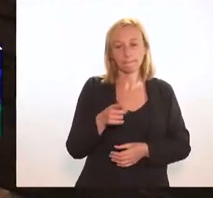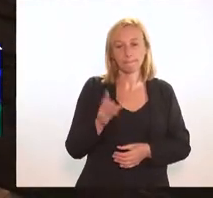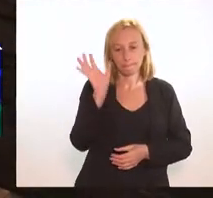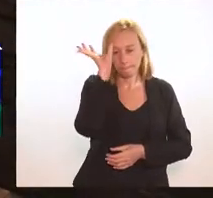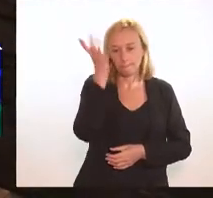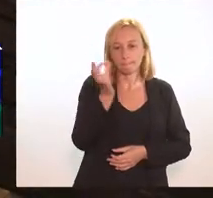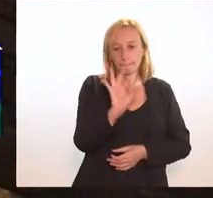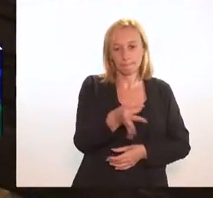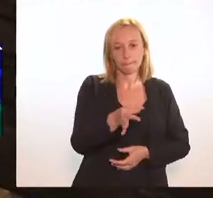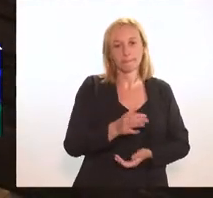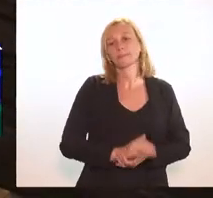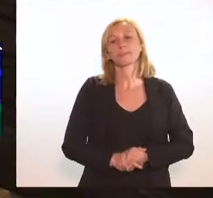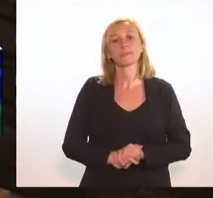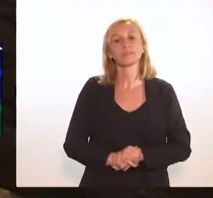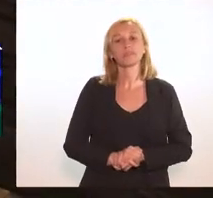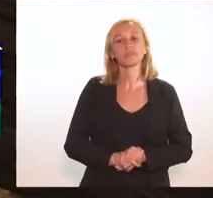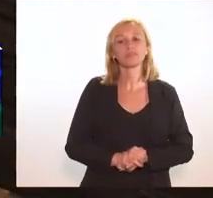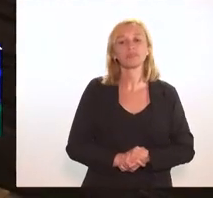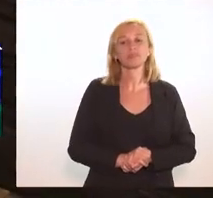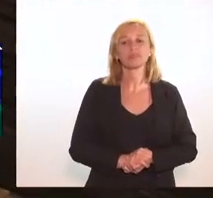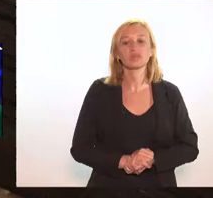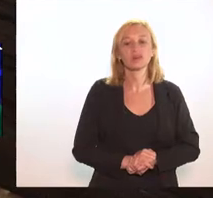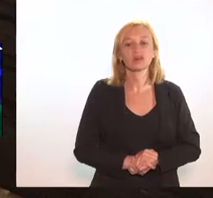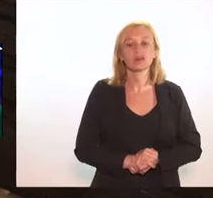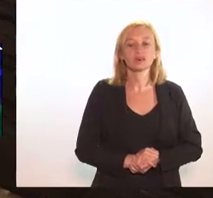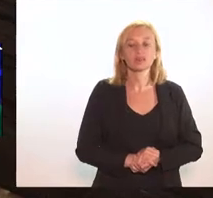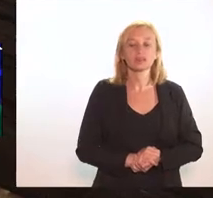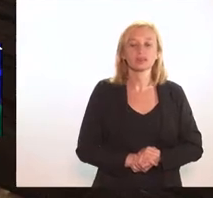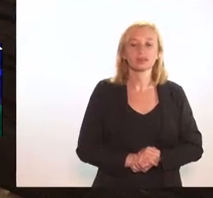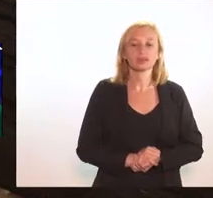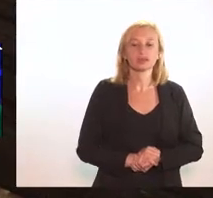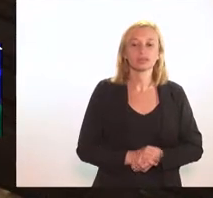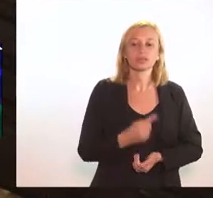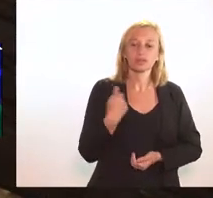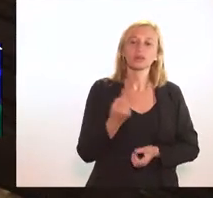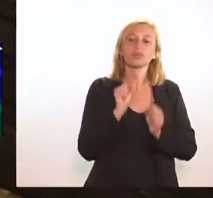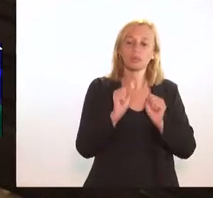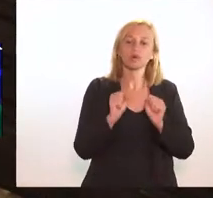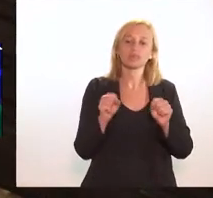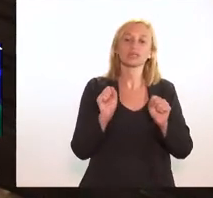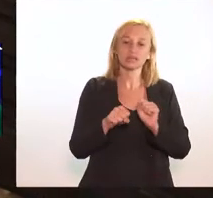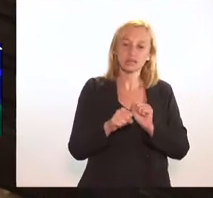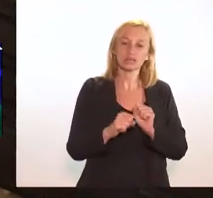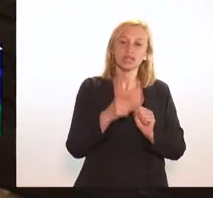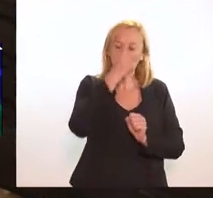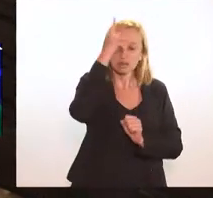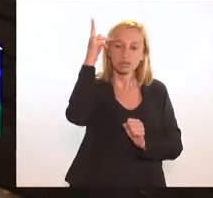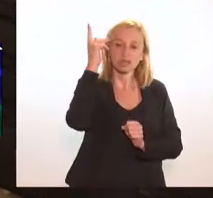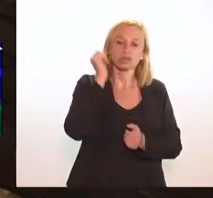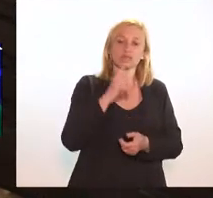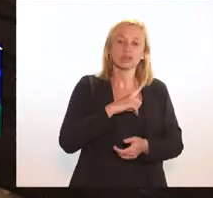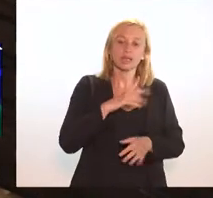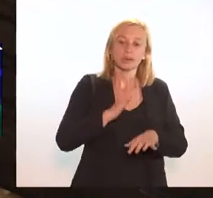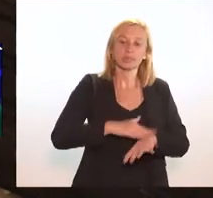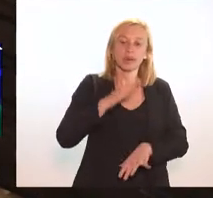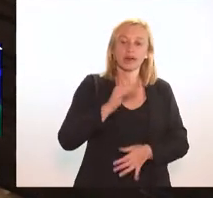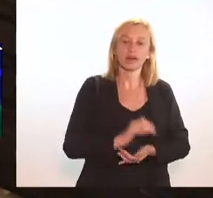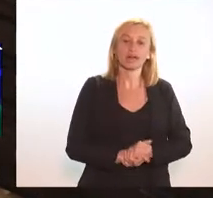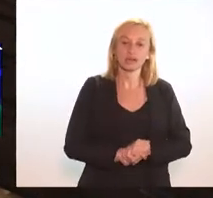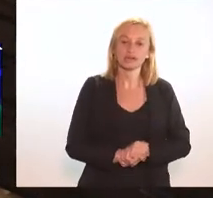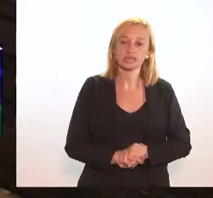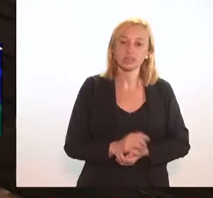solução é a solução viável, inclusive, para que a gente possa, sim, que as pessoas que tenham mais dificuldade